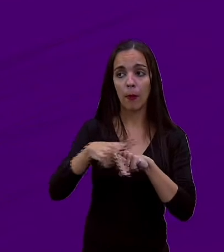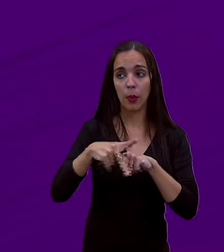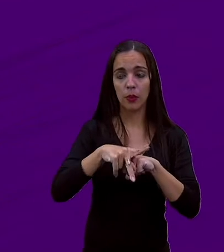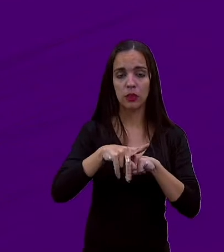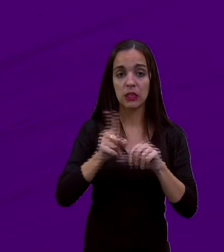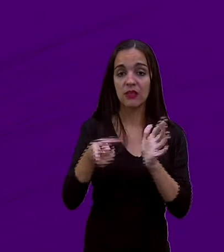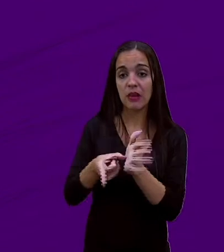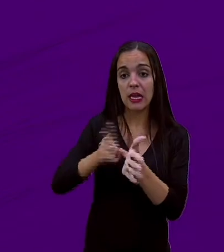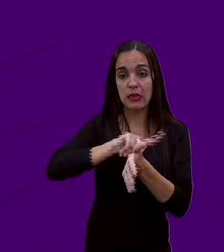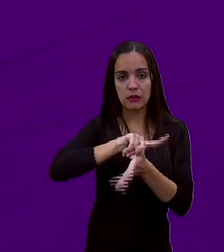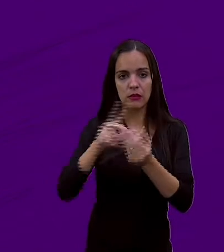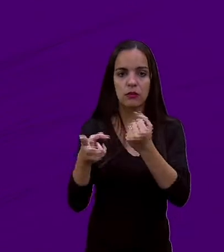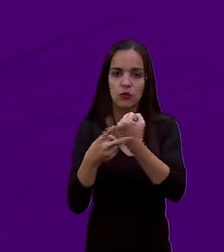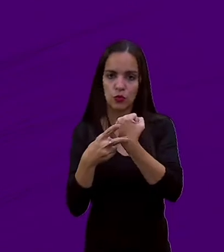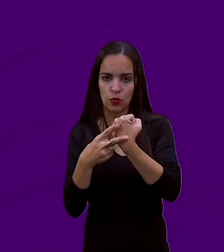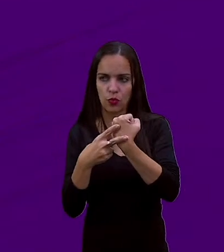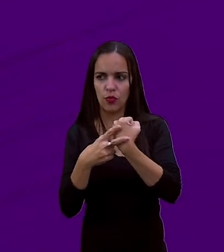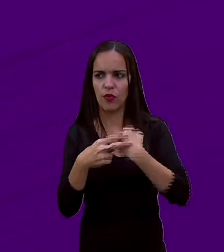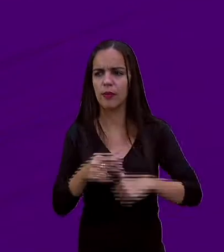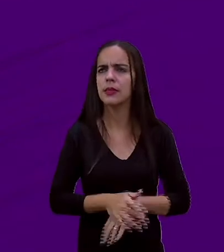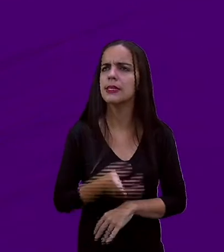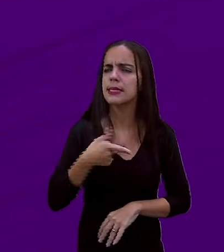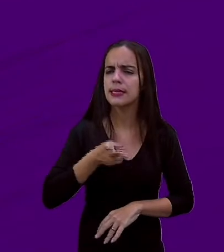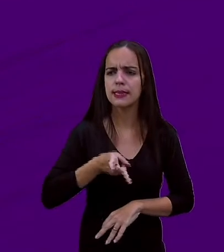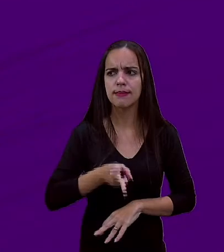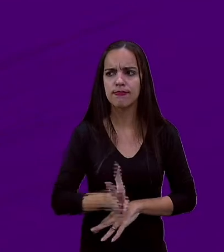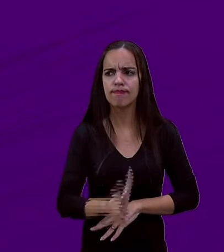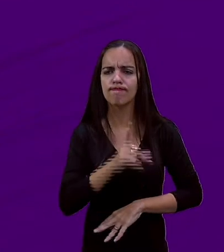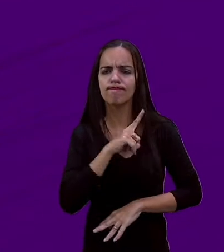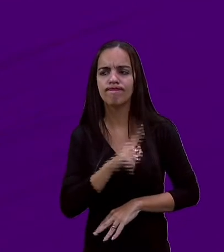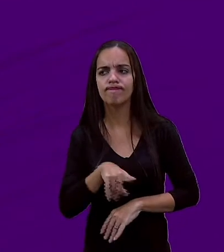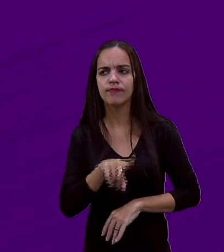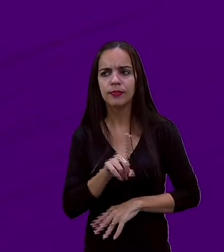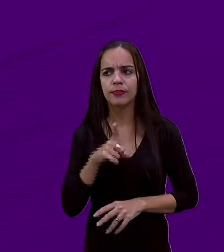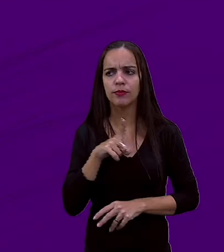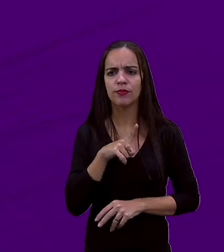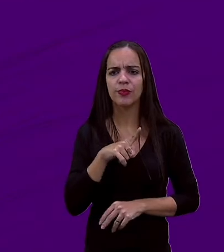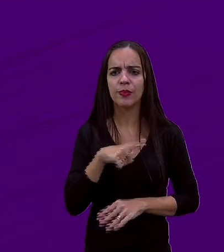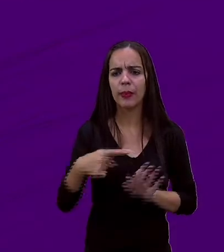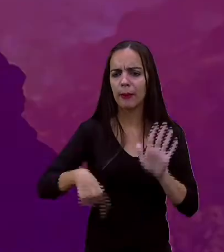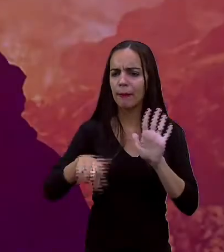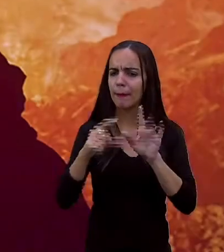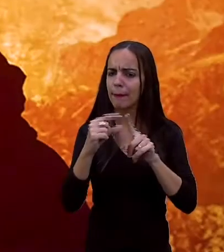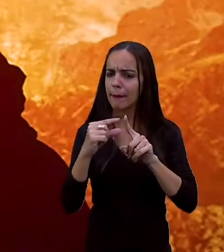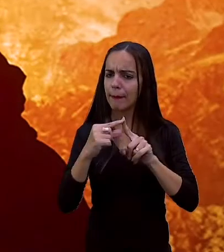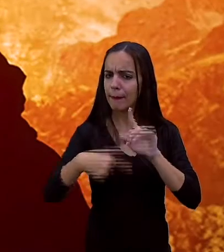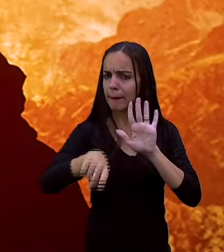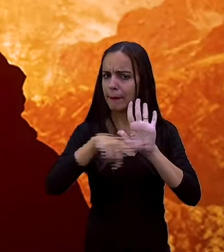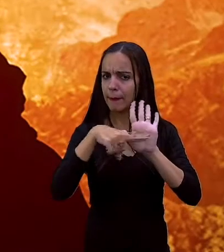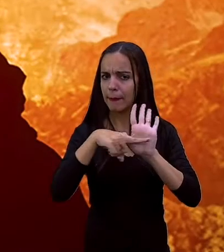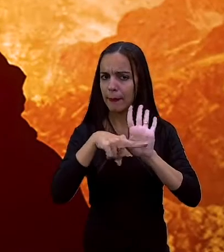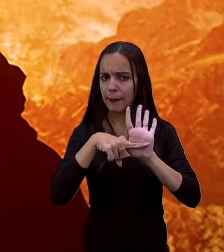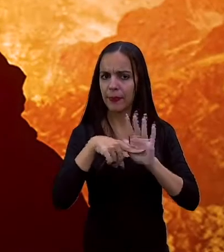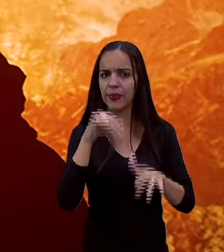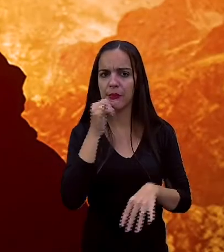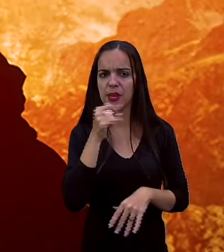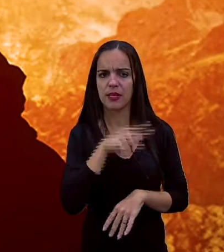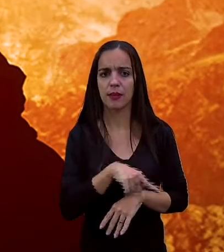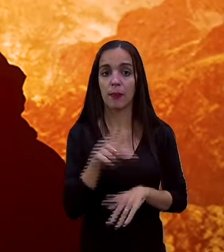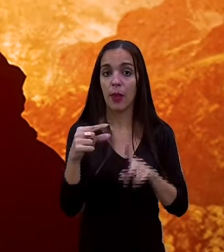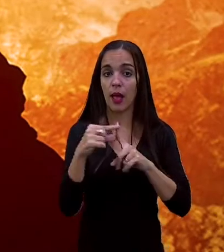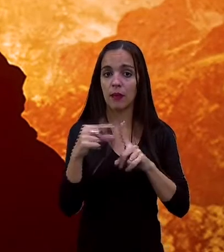do verbo, sempre que nós tivermos palavras negativas. Então, olha esse